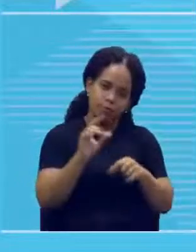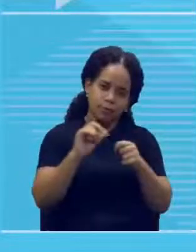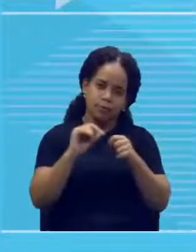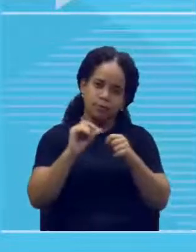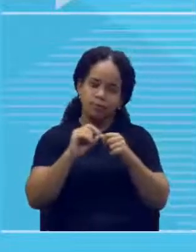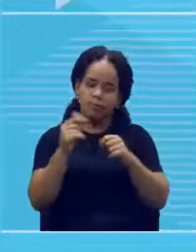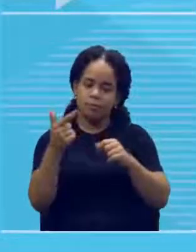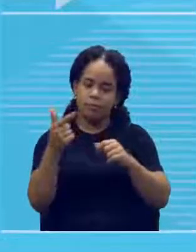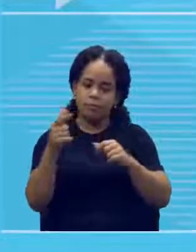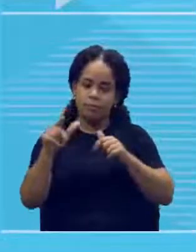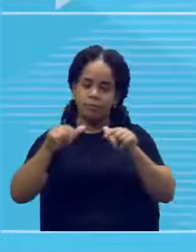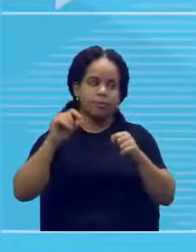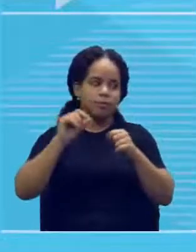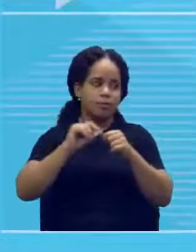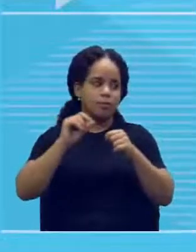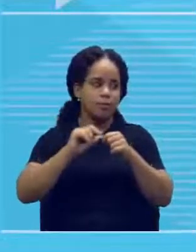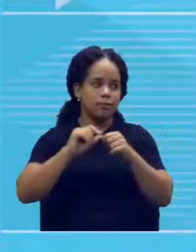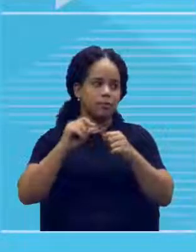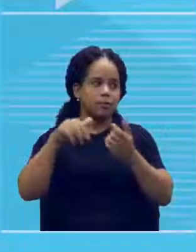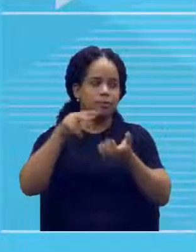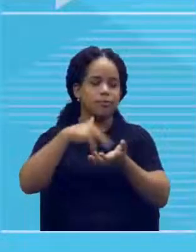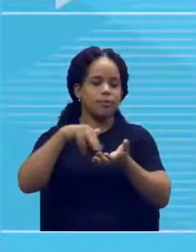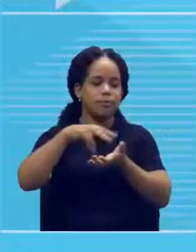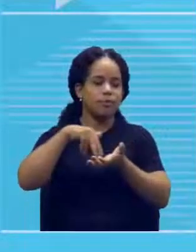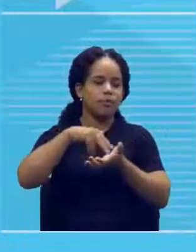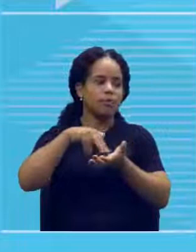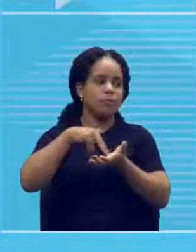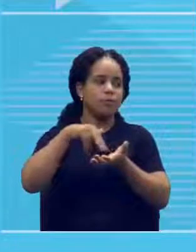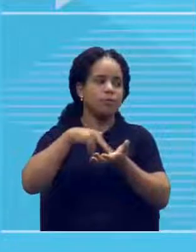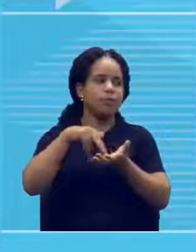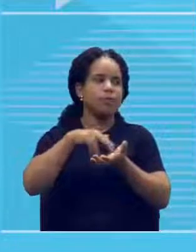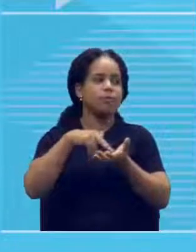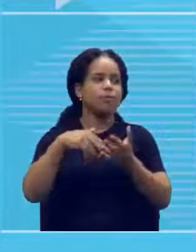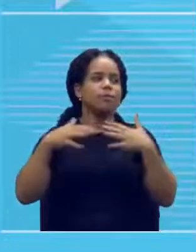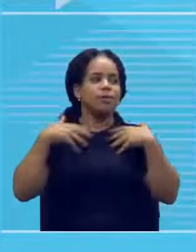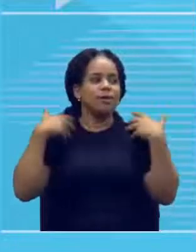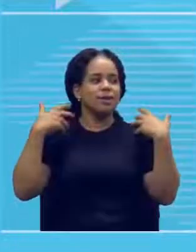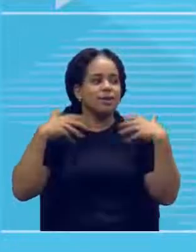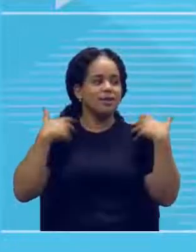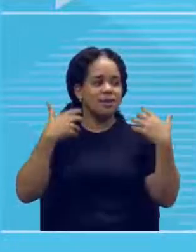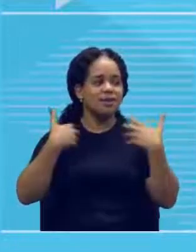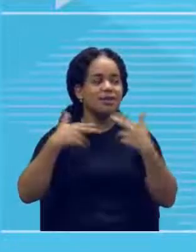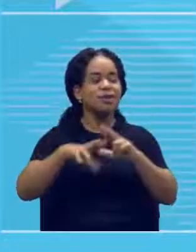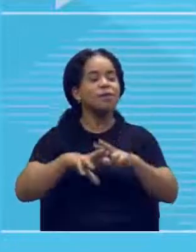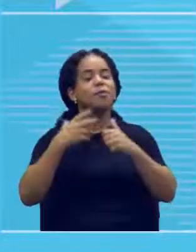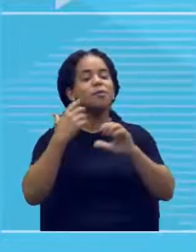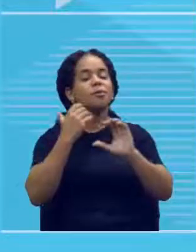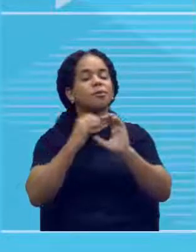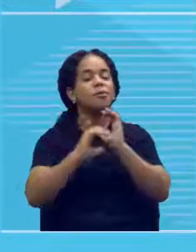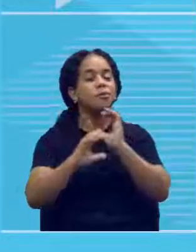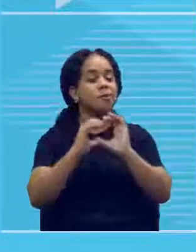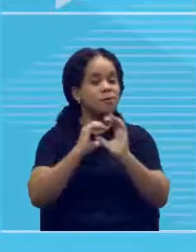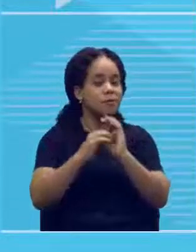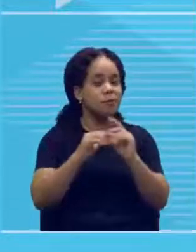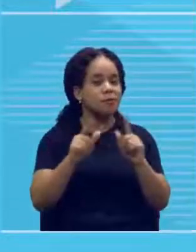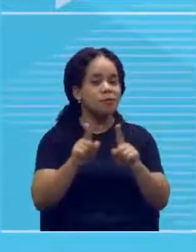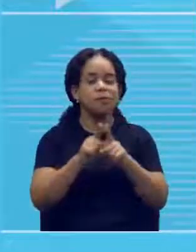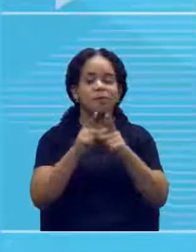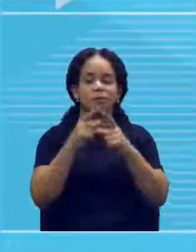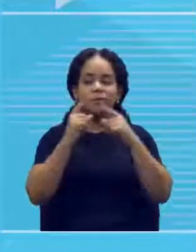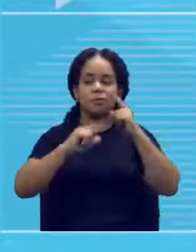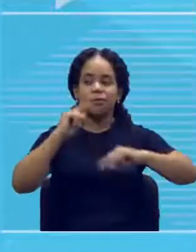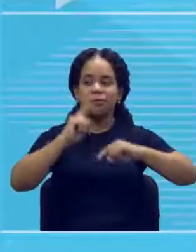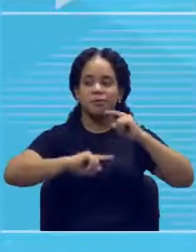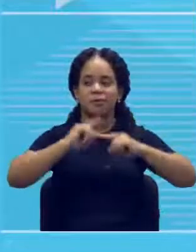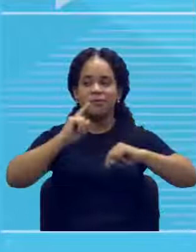dançar! E a dança animada, né? Pela música, pelas palmas, pelos